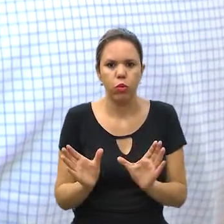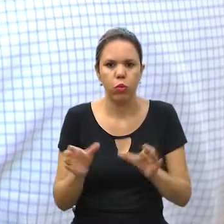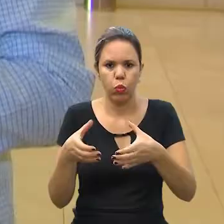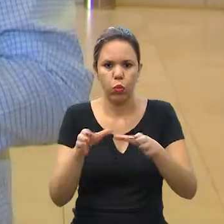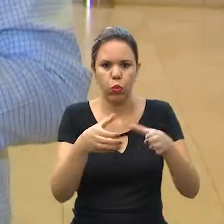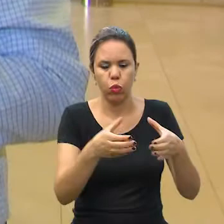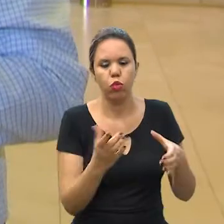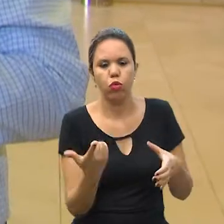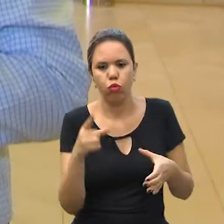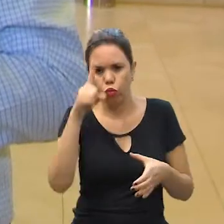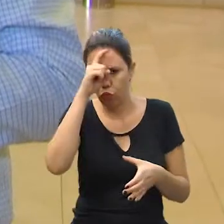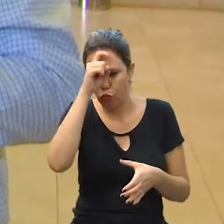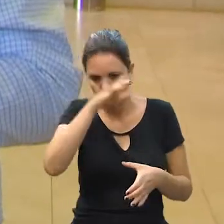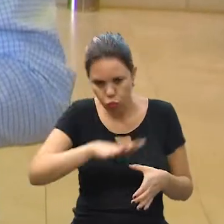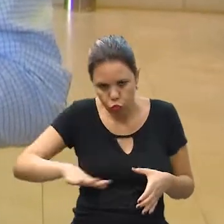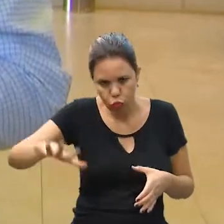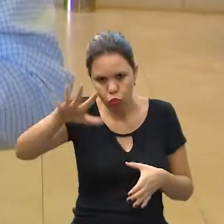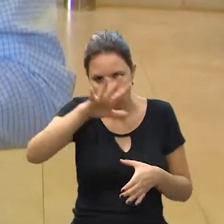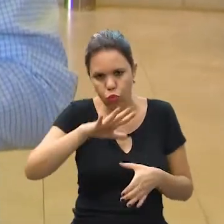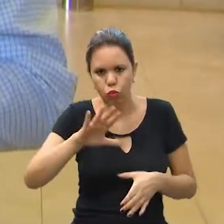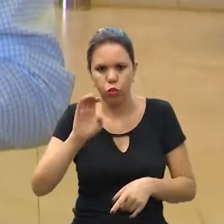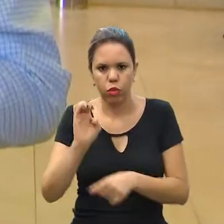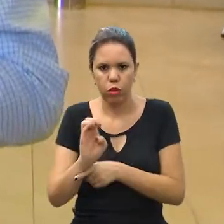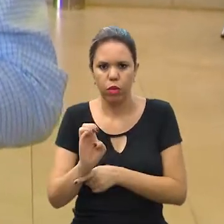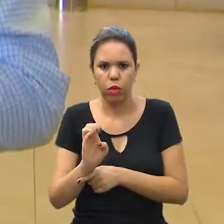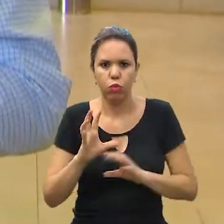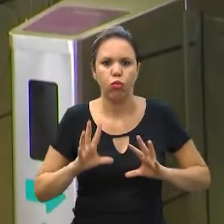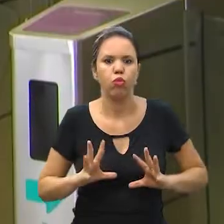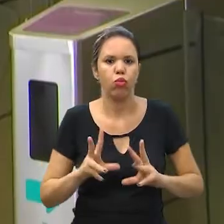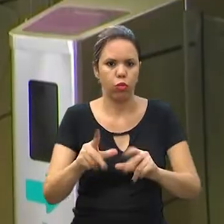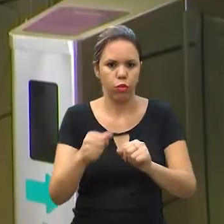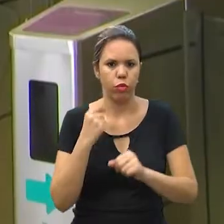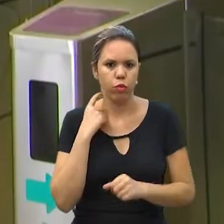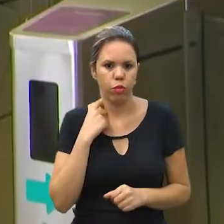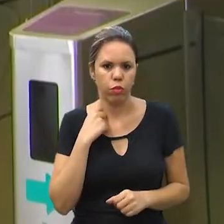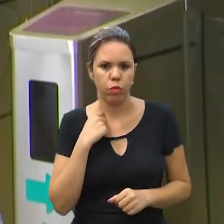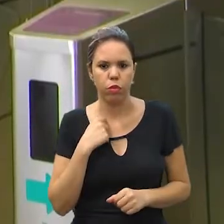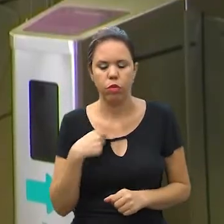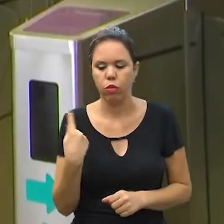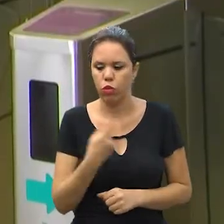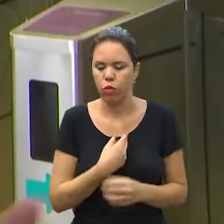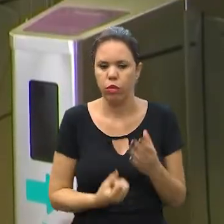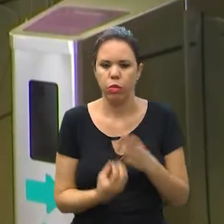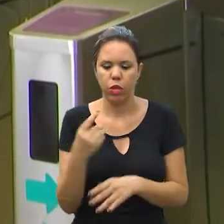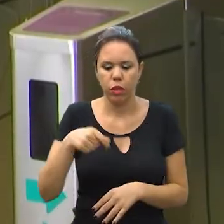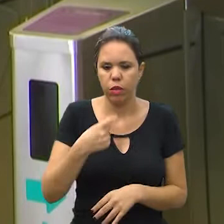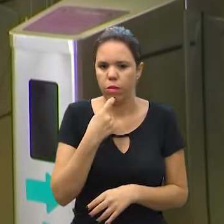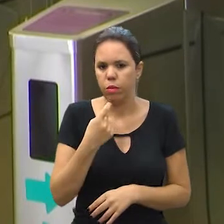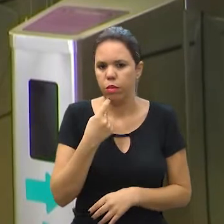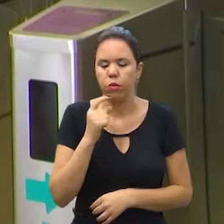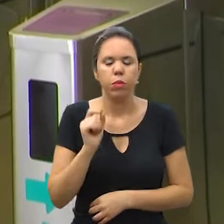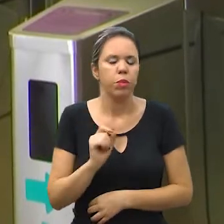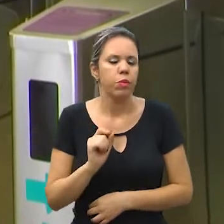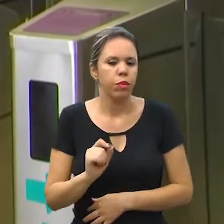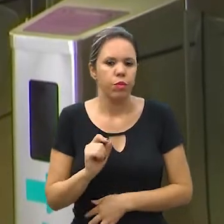e englobe todos os hospitais filantrópicos do estado. Todos os hospitais, nós criamos aqui em Campinas,